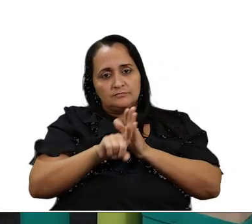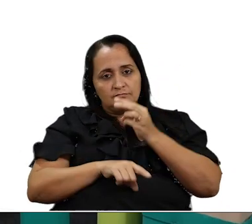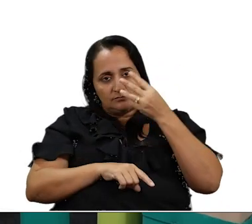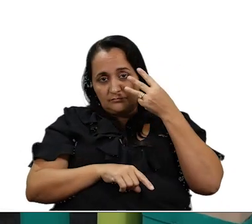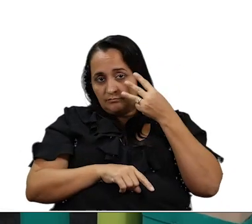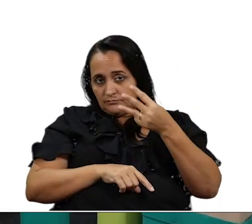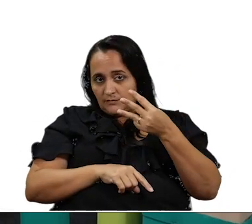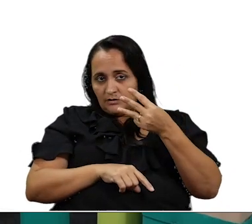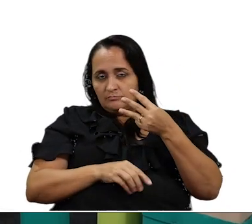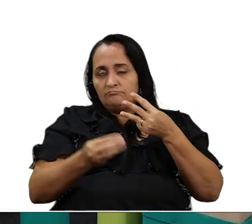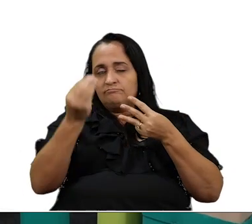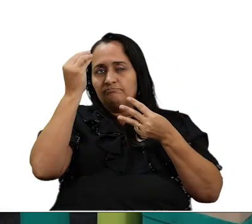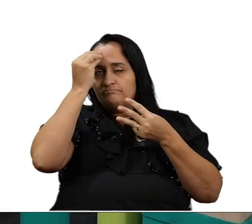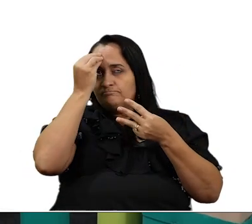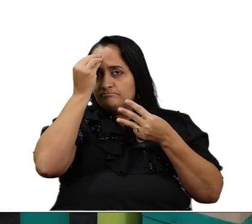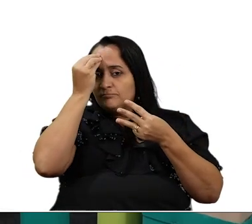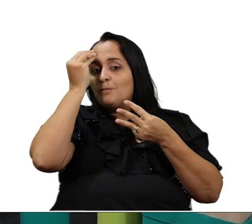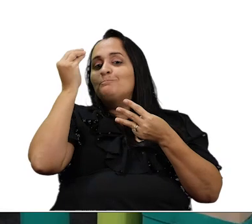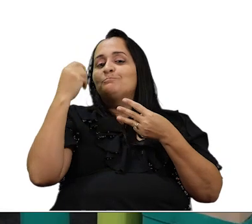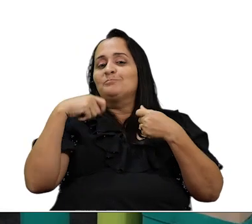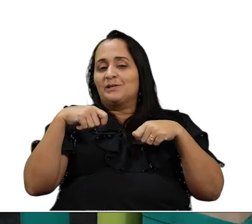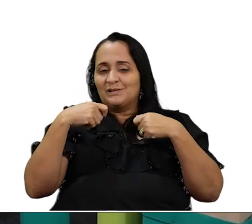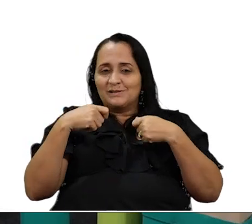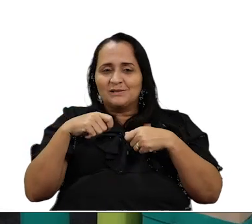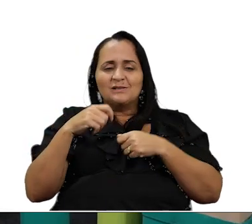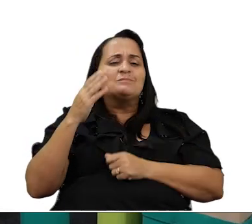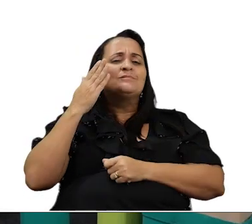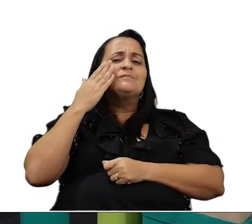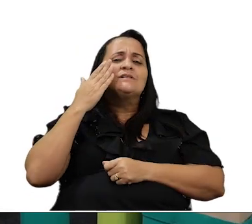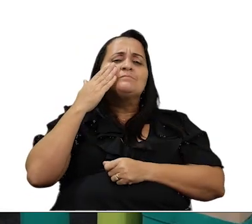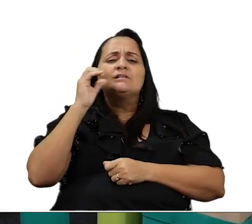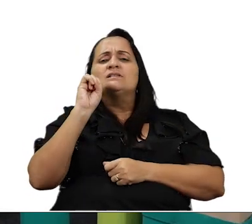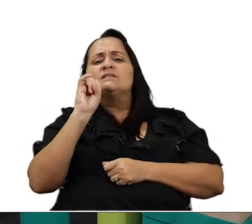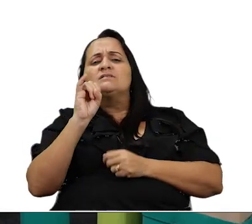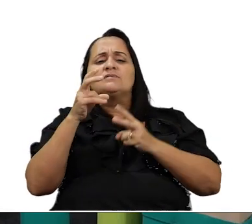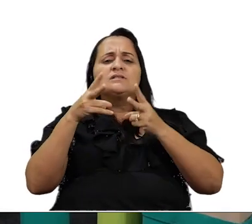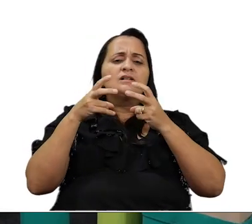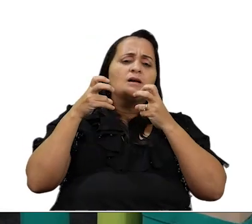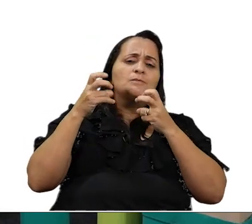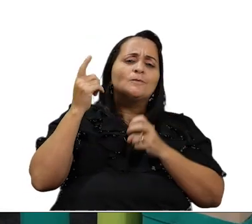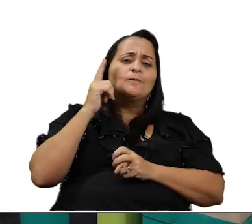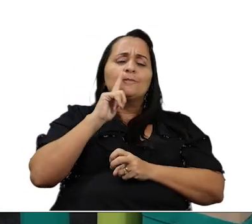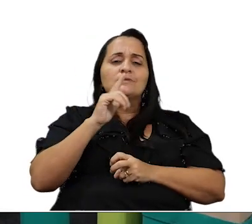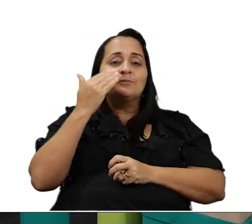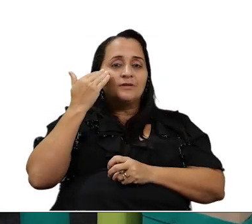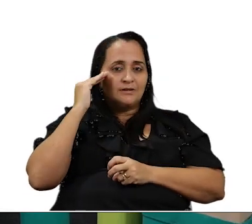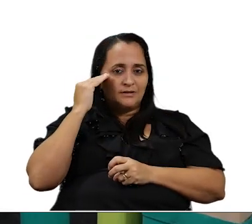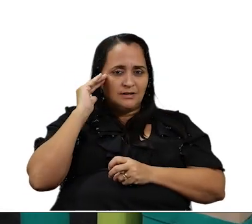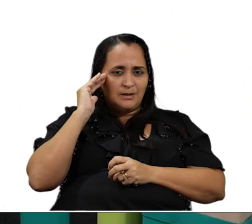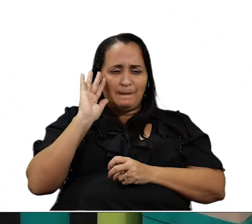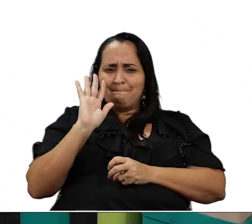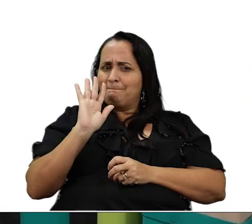também a gente ter guardadinho na nossa mente para verificar se a gente captou a mensagem ok, tá bom? Mas não são